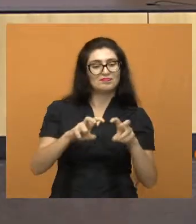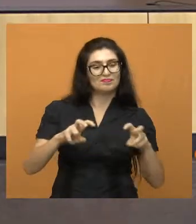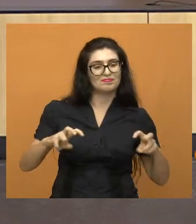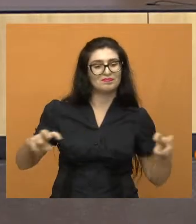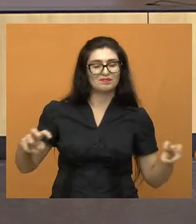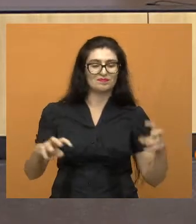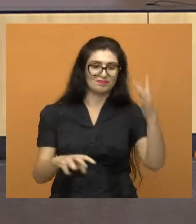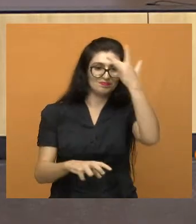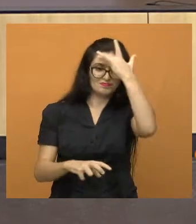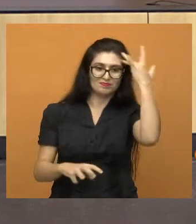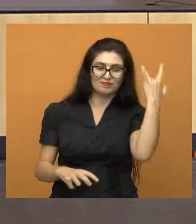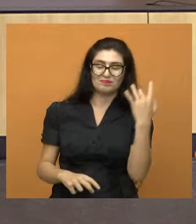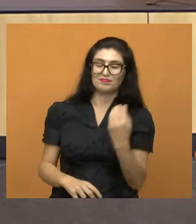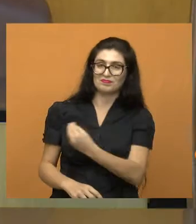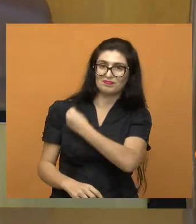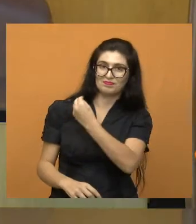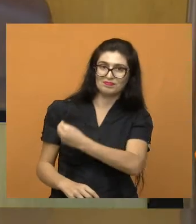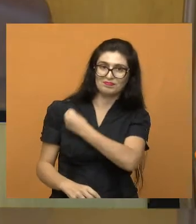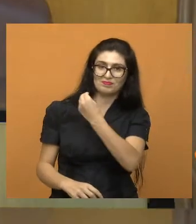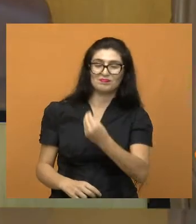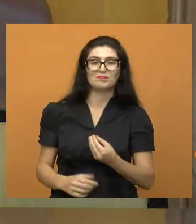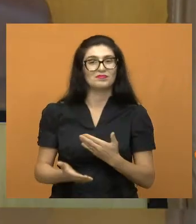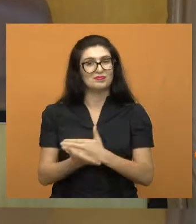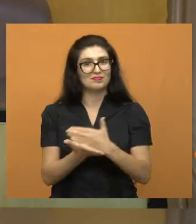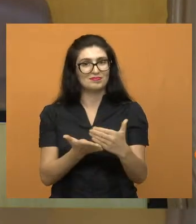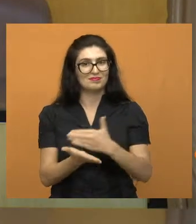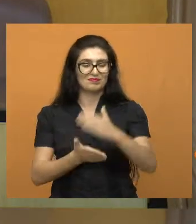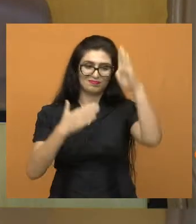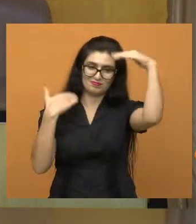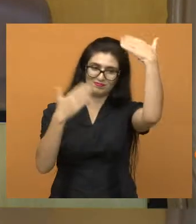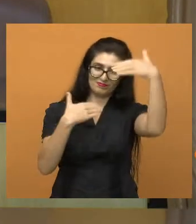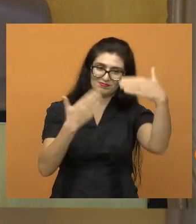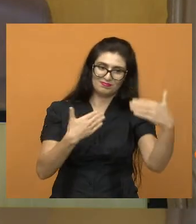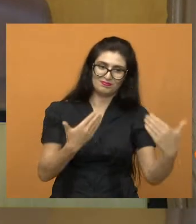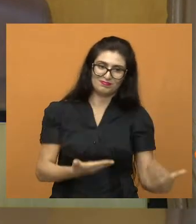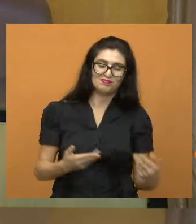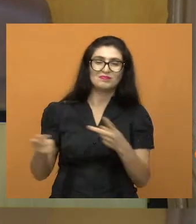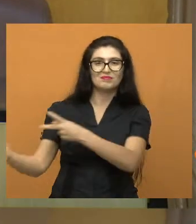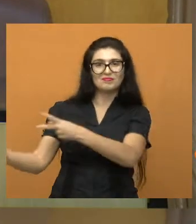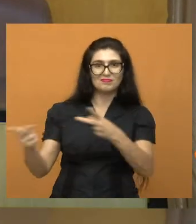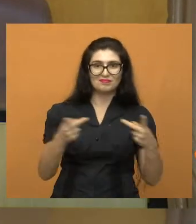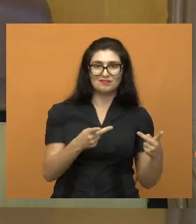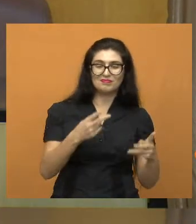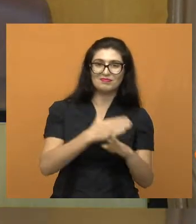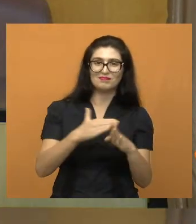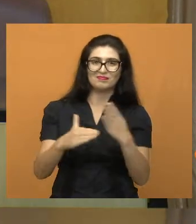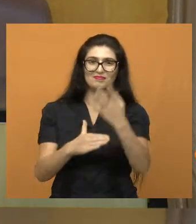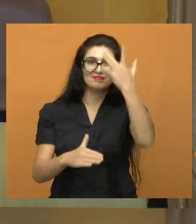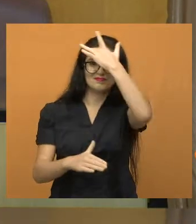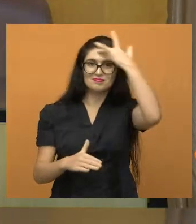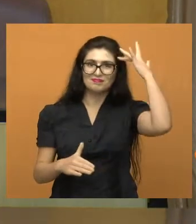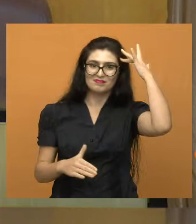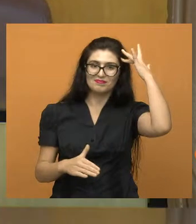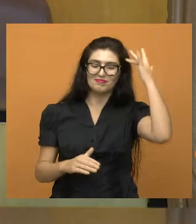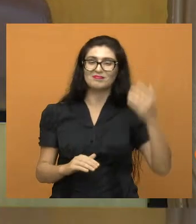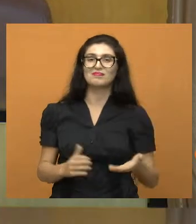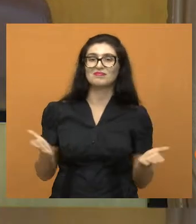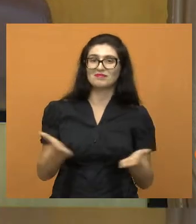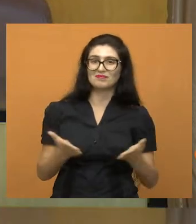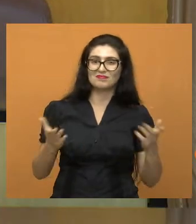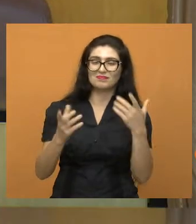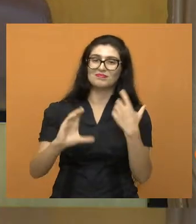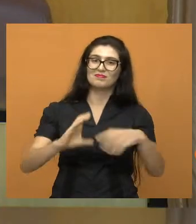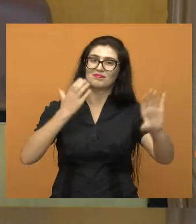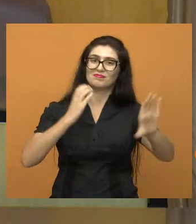mesa e declaro aberta a presente sessão solene e convido a todos para que nós possamos entoar o hino